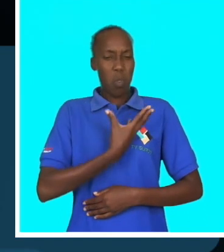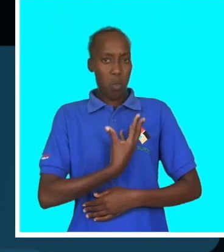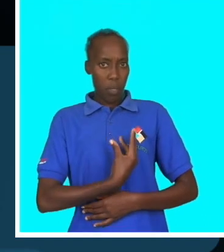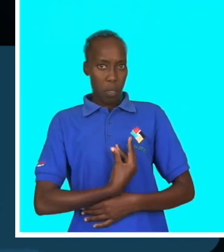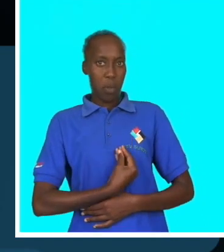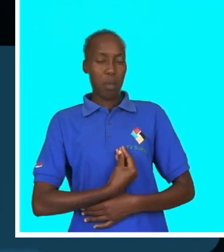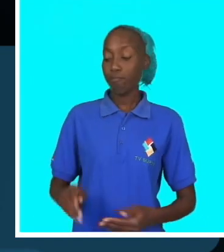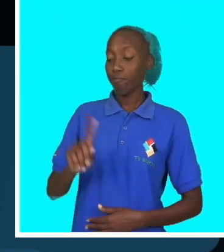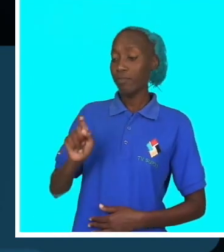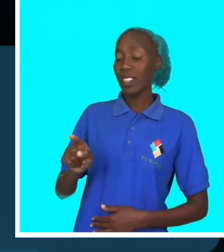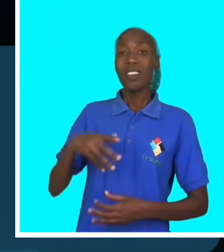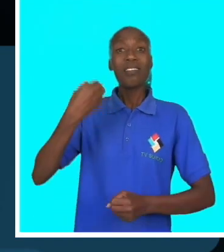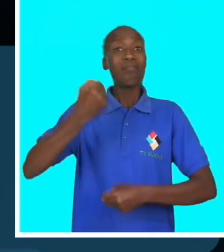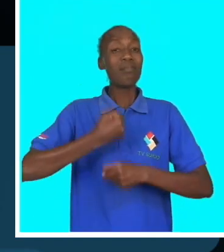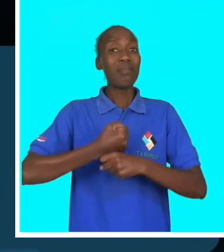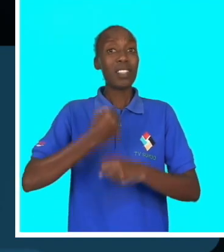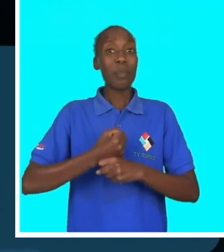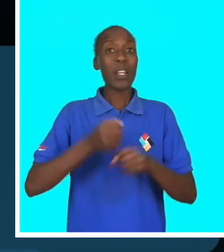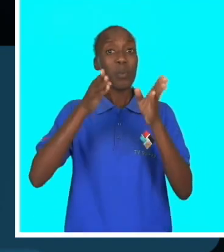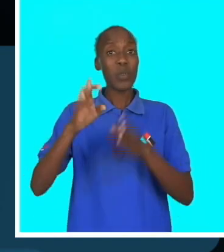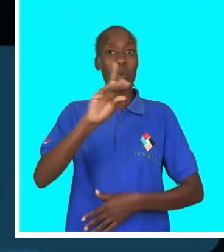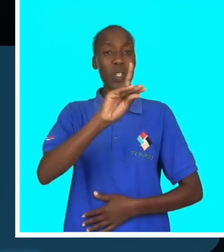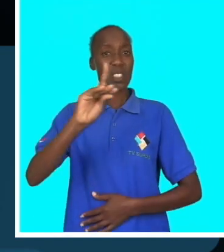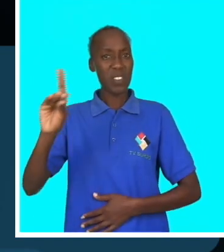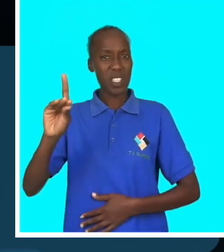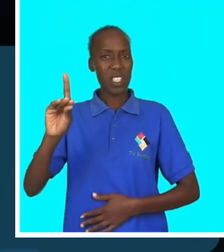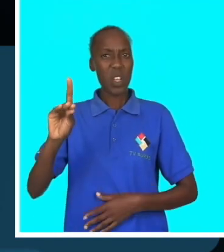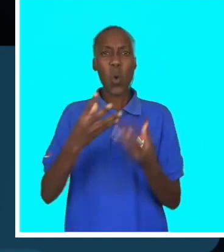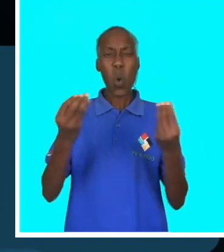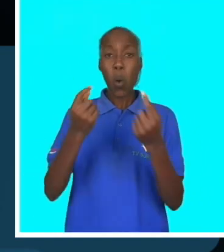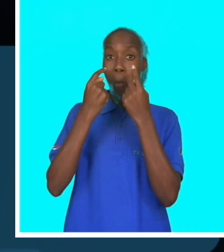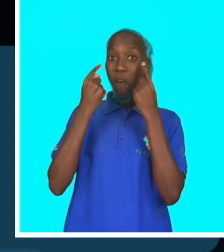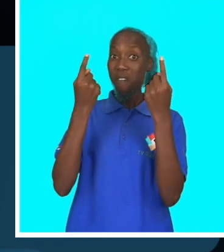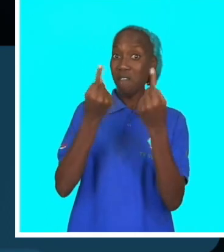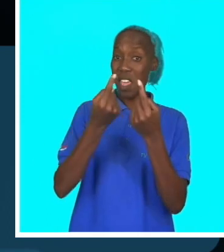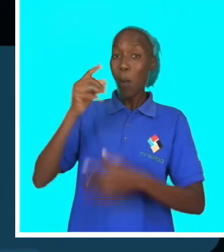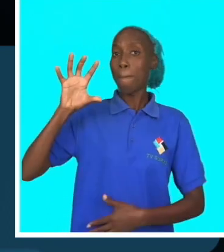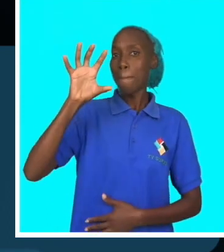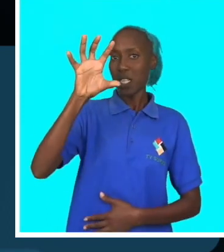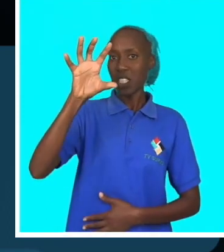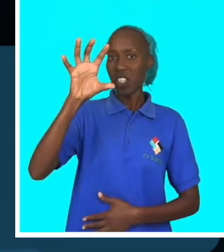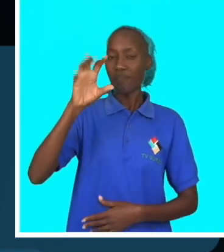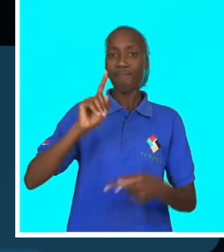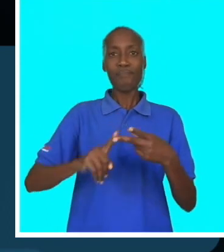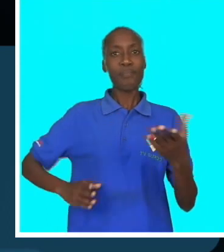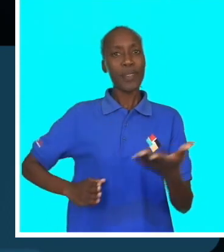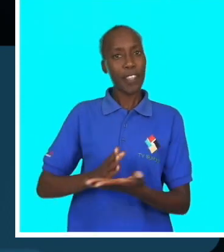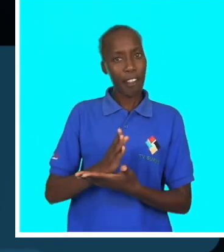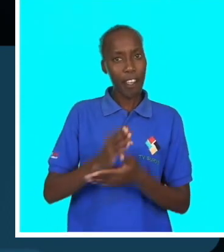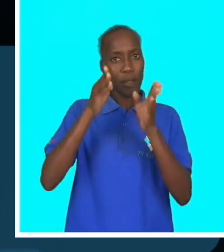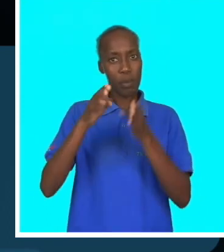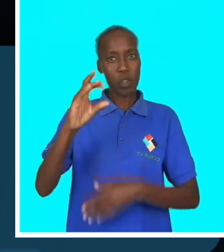E pronto, fiquei decepcionada. Exato. Tem trabalhos com pessoas com deficiência. E como é que olha